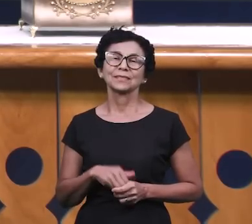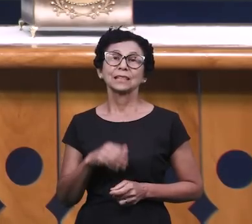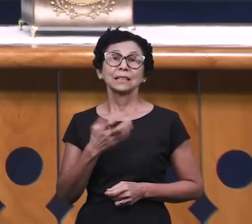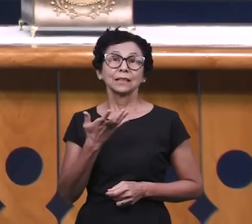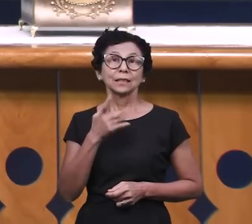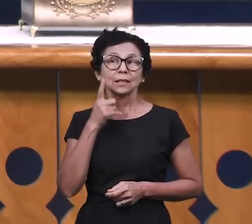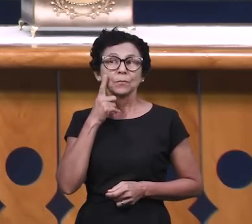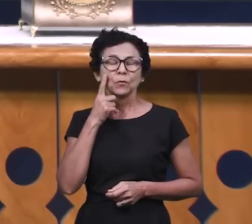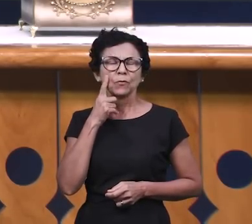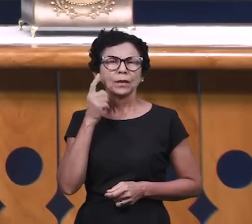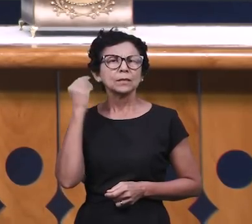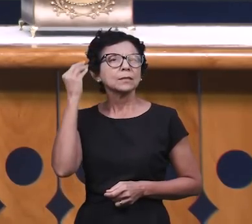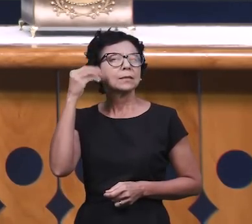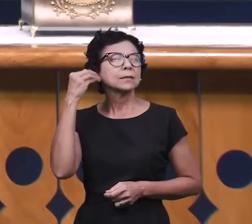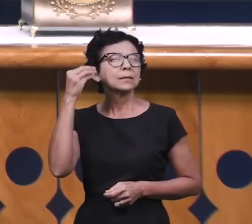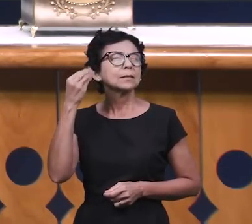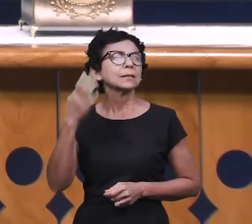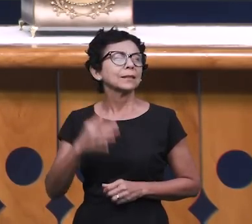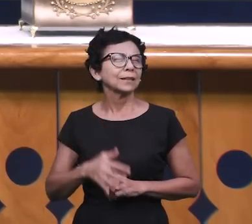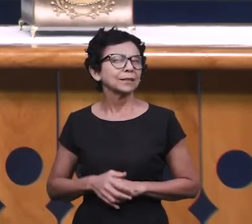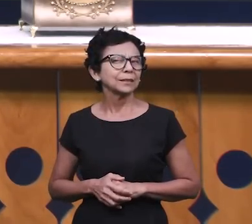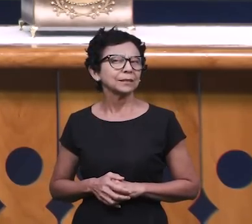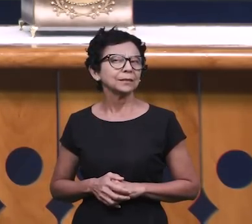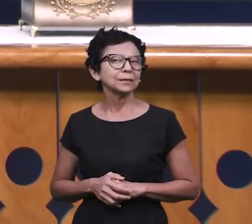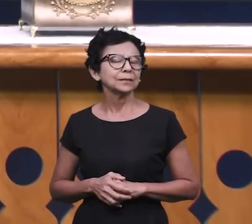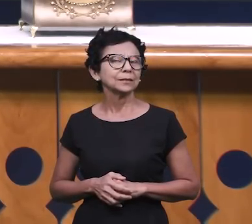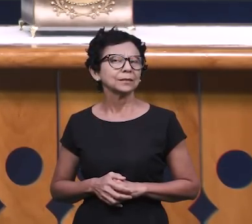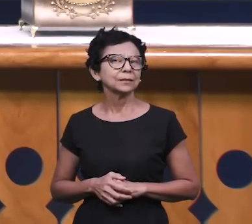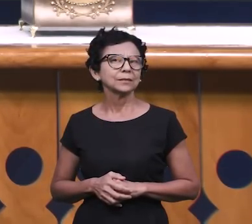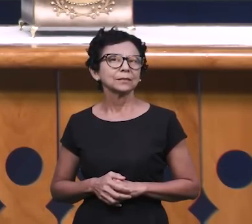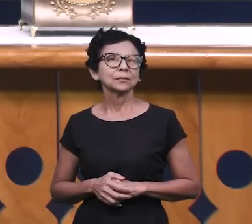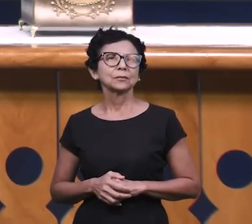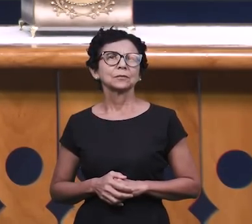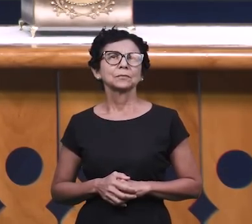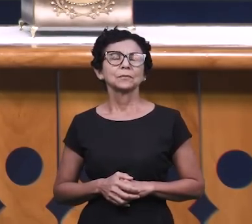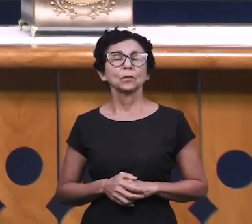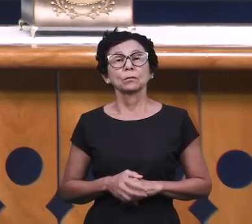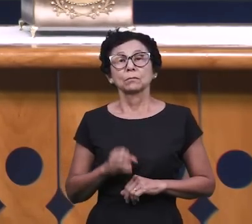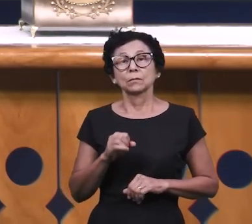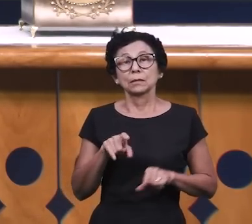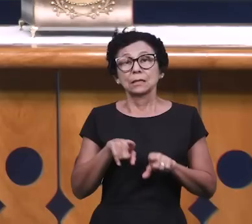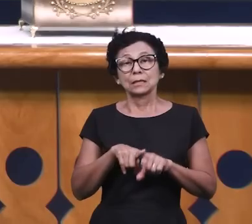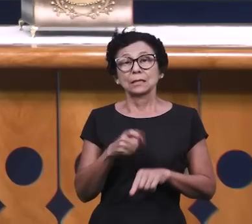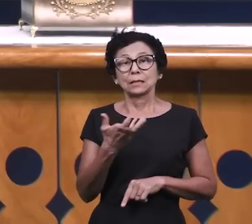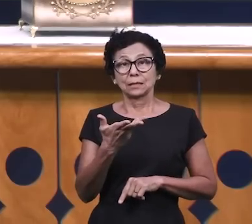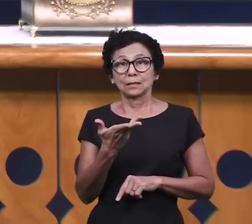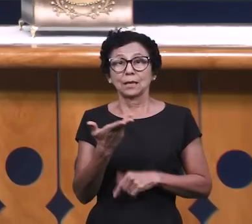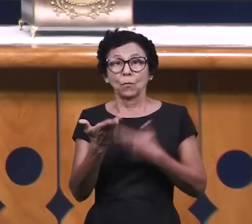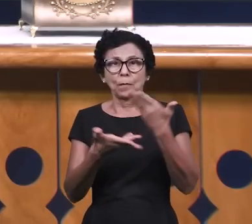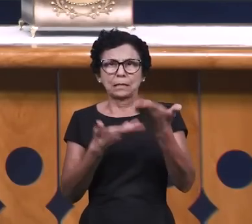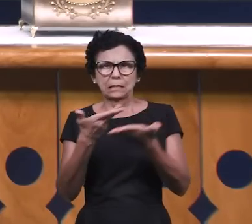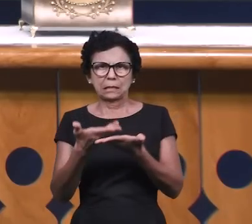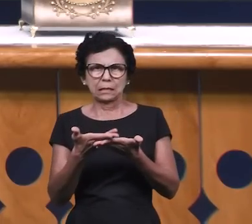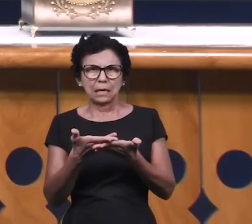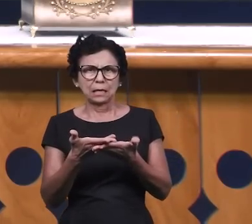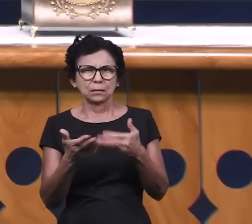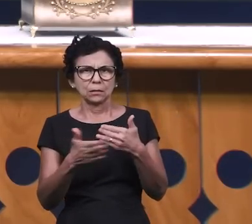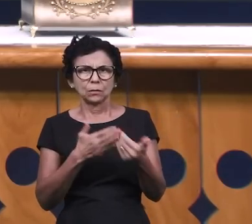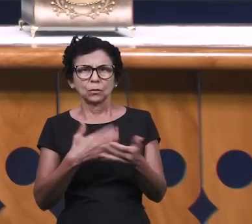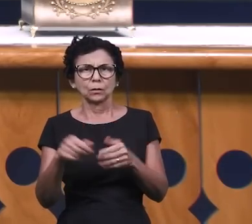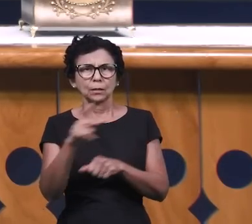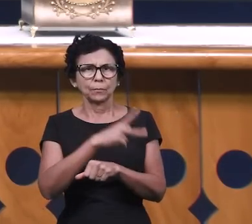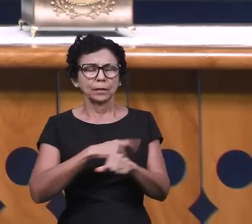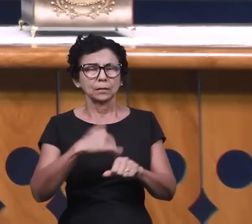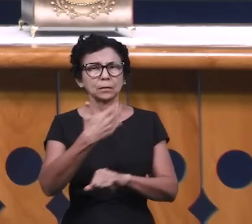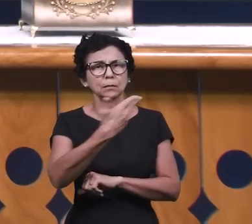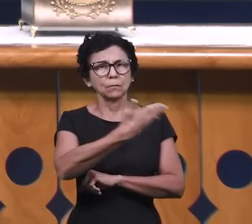Queremos muito saber da sua experiência ou alguma assistência que você queira, mesmo no exterior, em qualquer